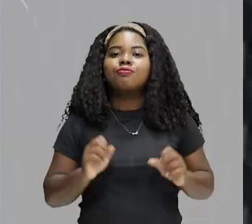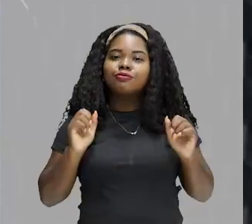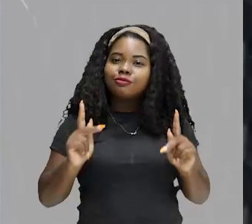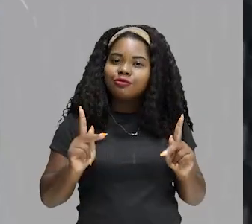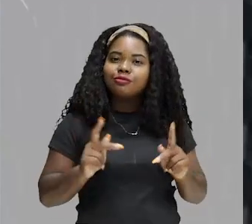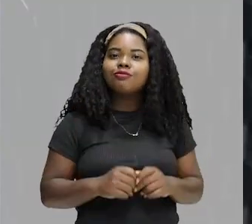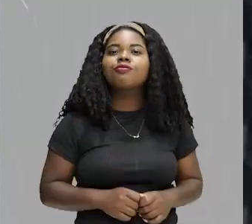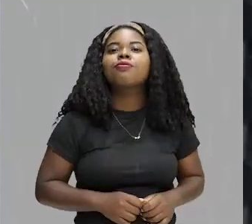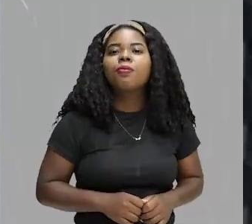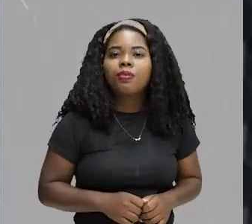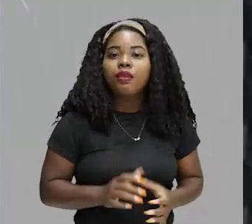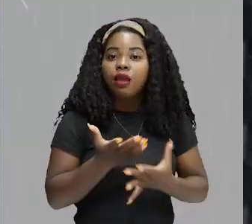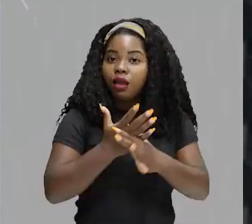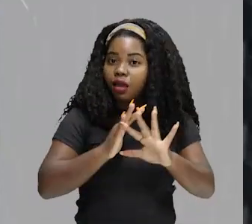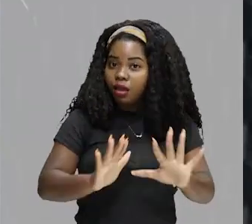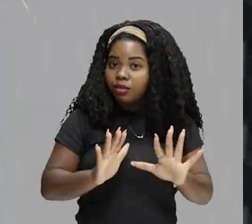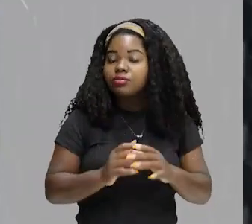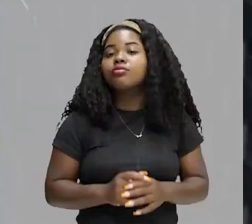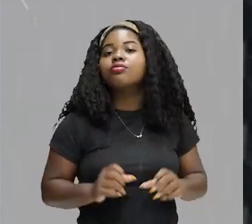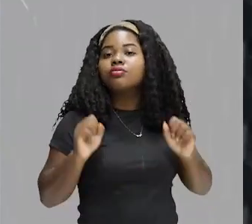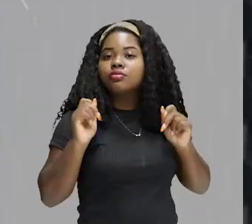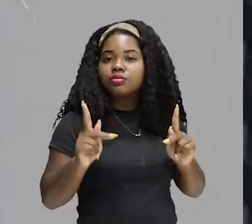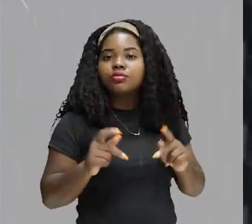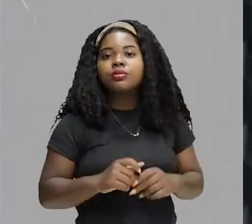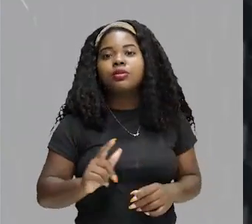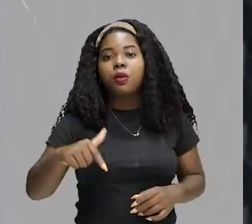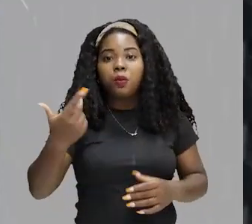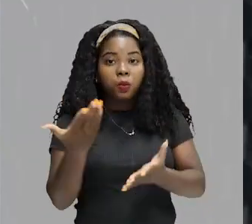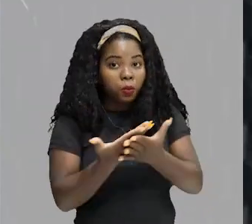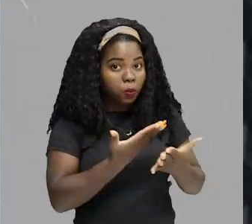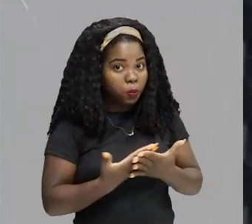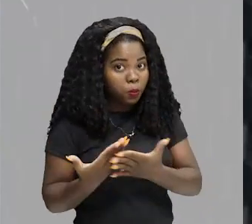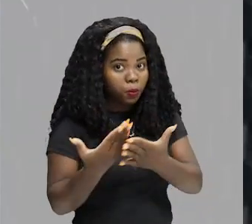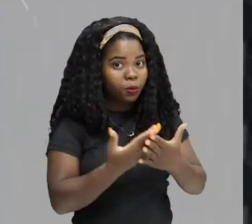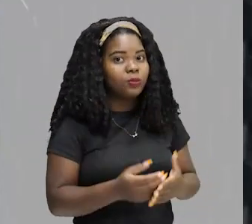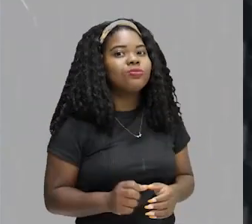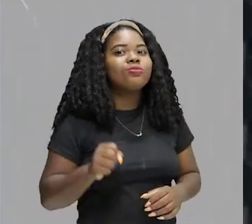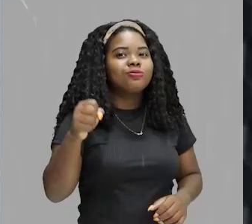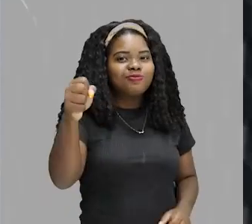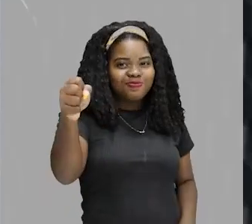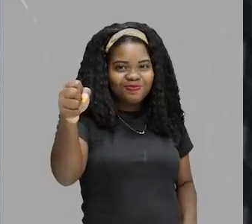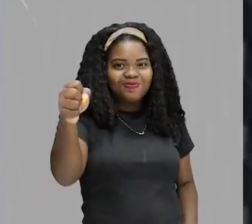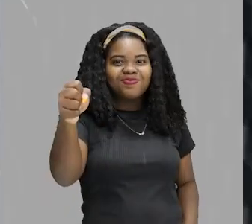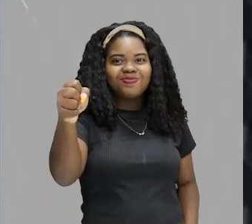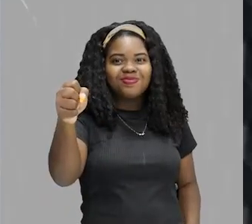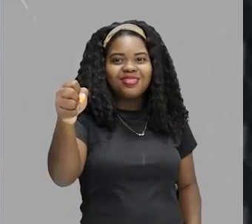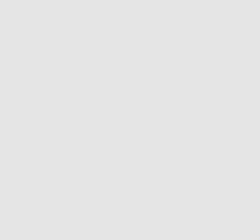certeza. Então, galera, eu vou ficando por aqui, até a nossa próxima aula, vamos para cima, hein?